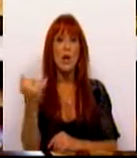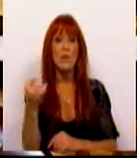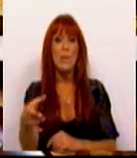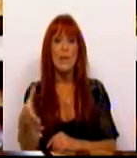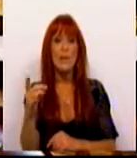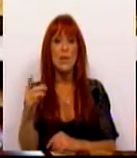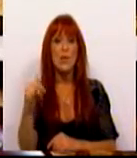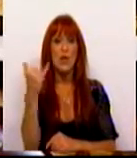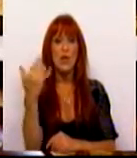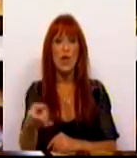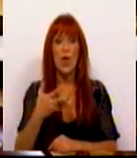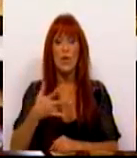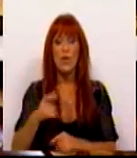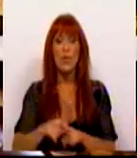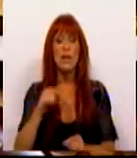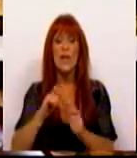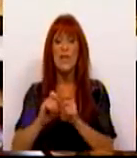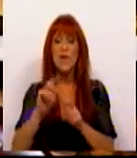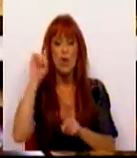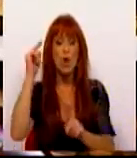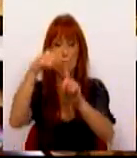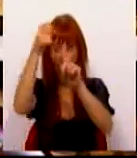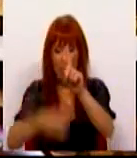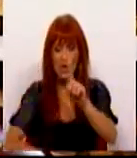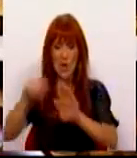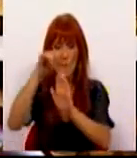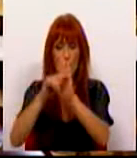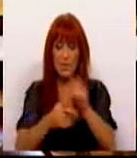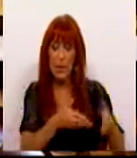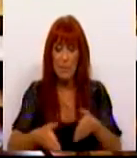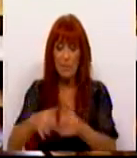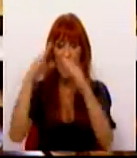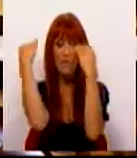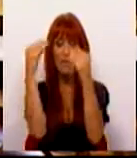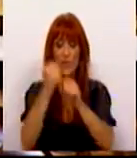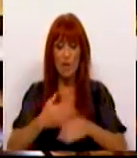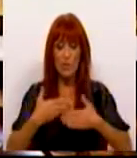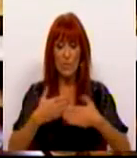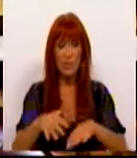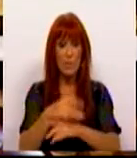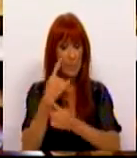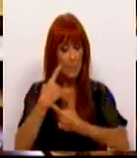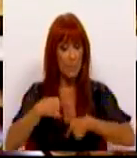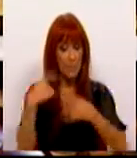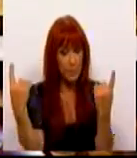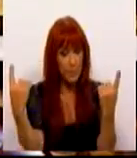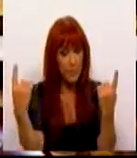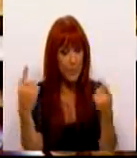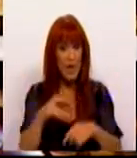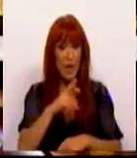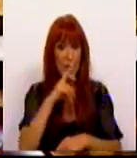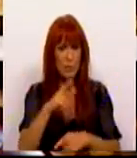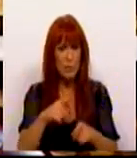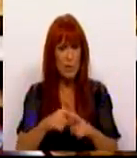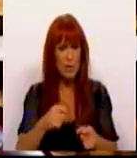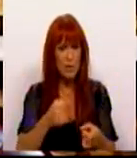2016, de 29 de dezembro, define os objetivos e os princípios que norteiam a formação profissional na administração pública, reforça o